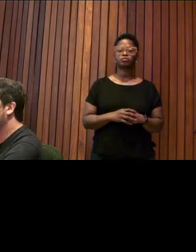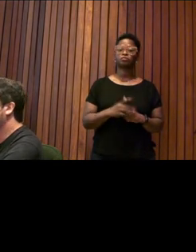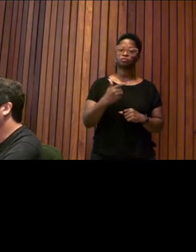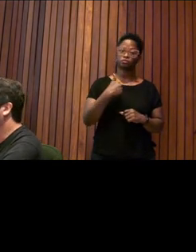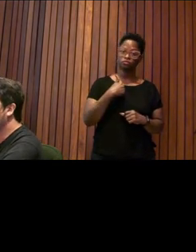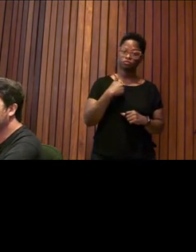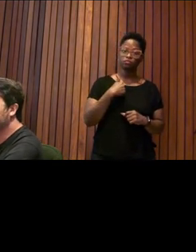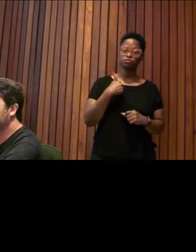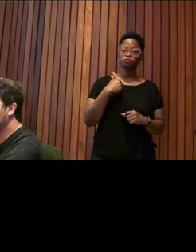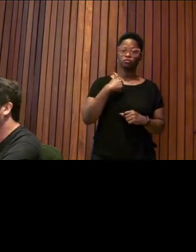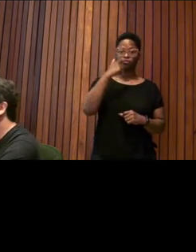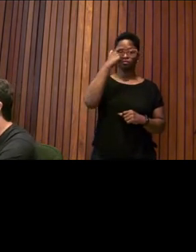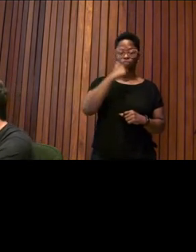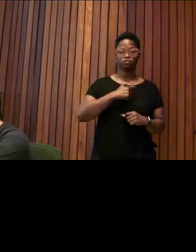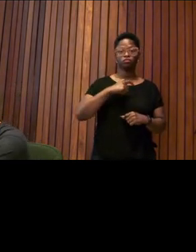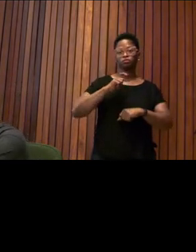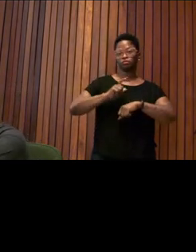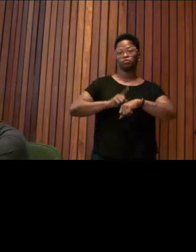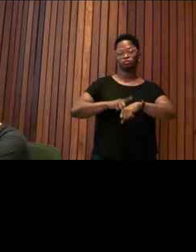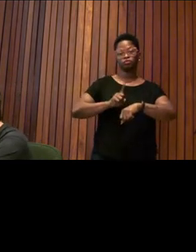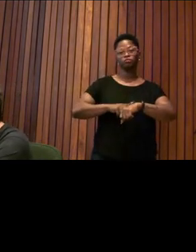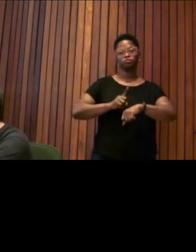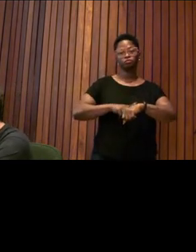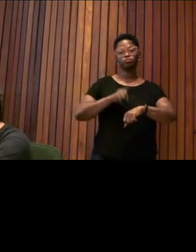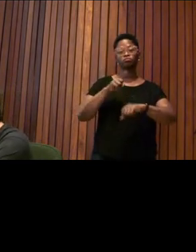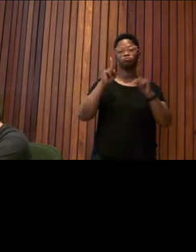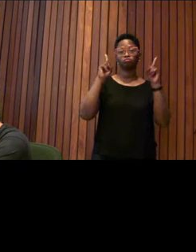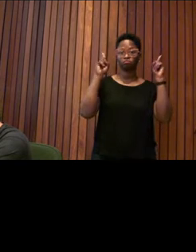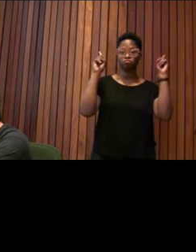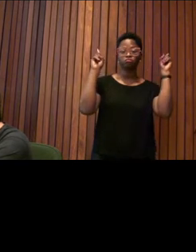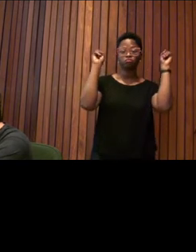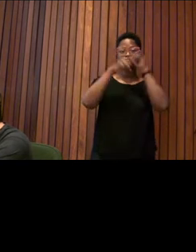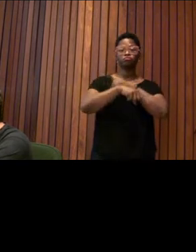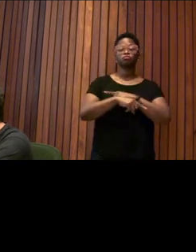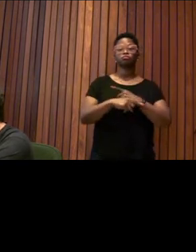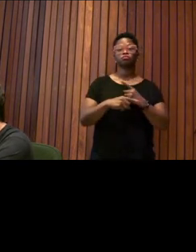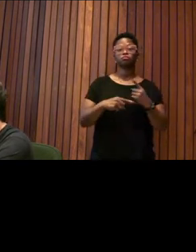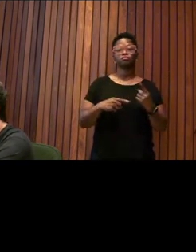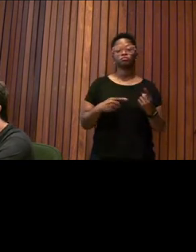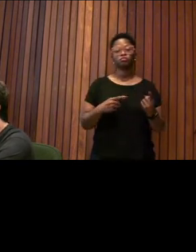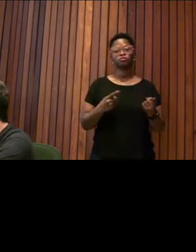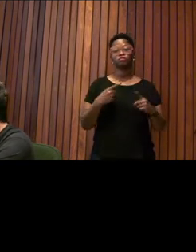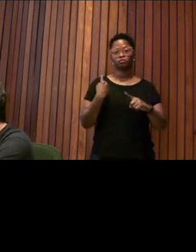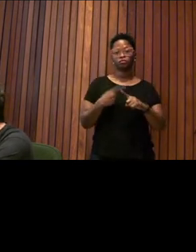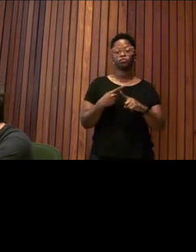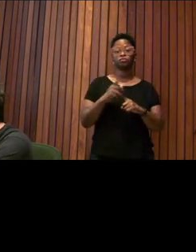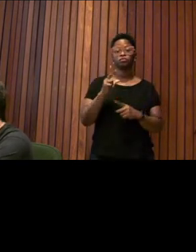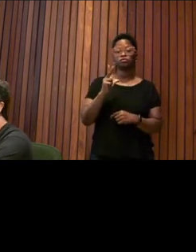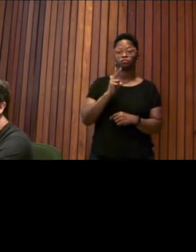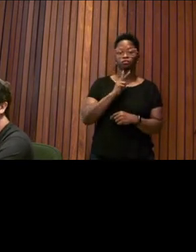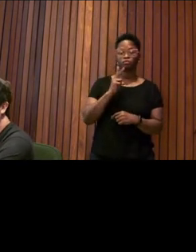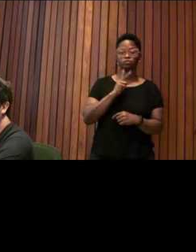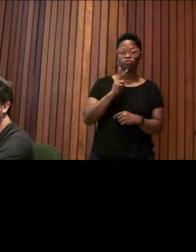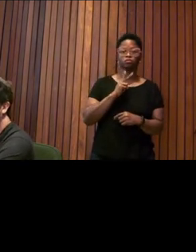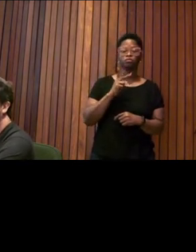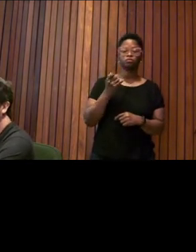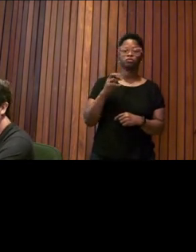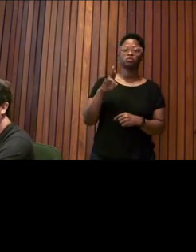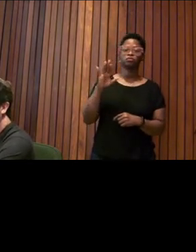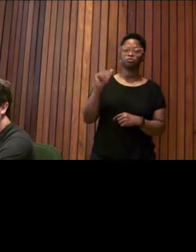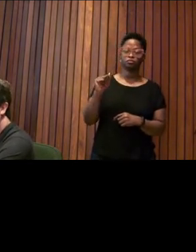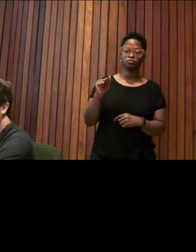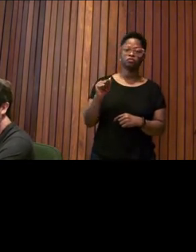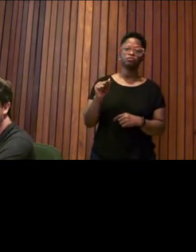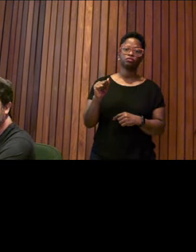Particularmente, no meu caso, foi um momento muito difícil, né? Por questões pessoais, a Débora,